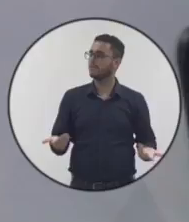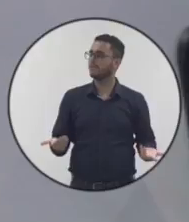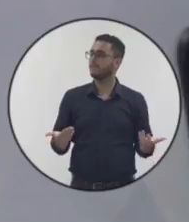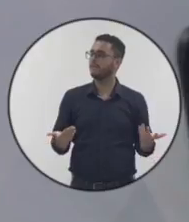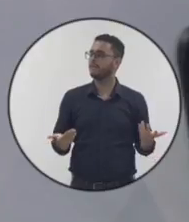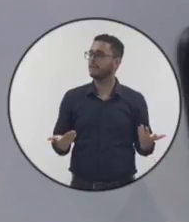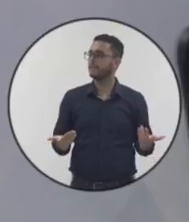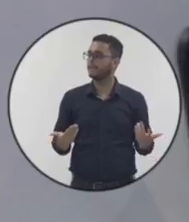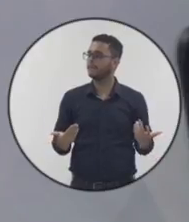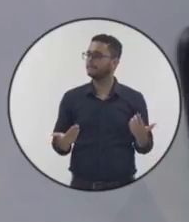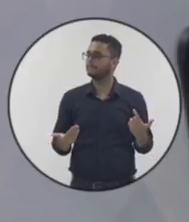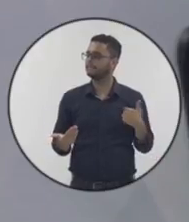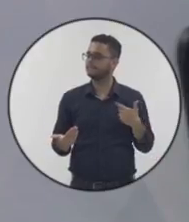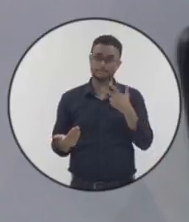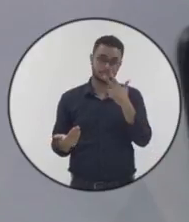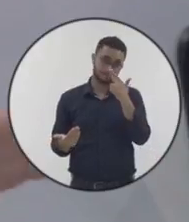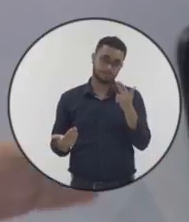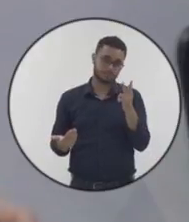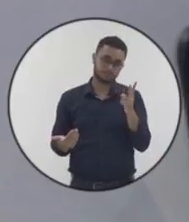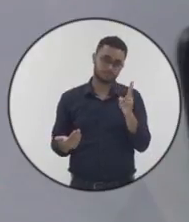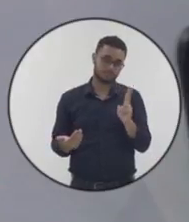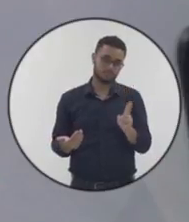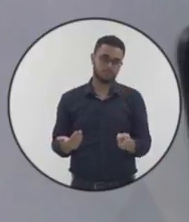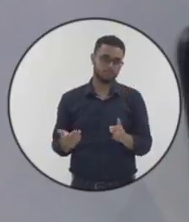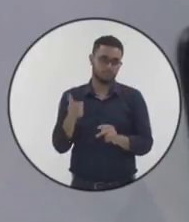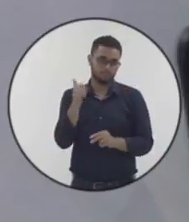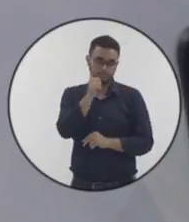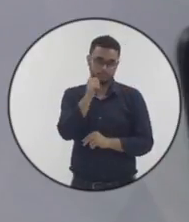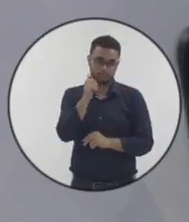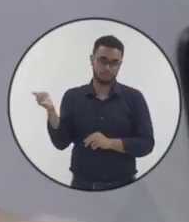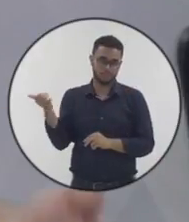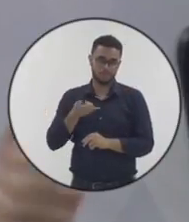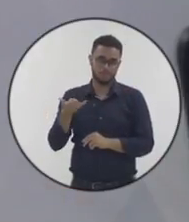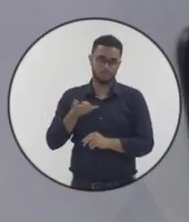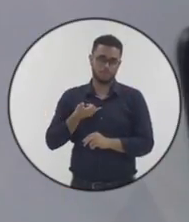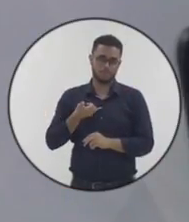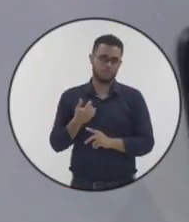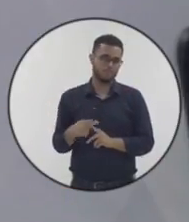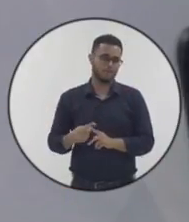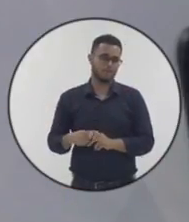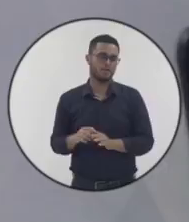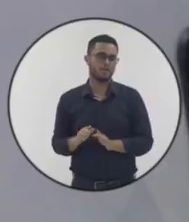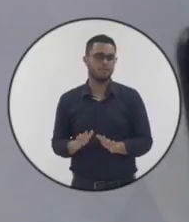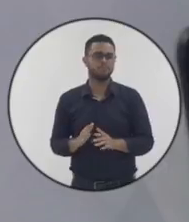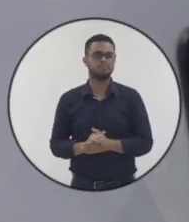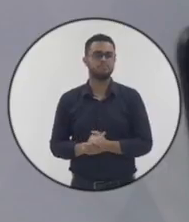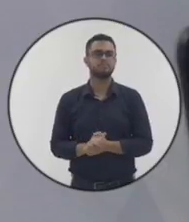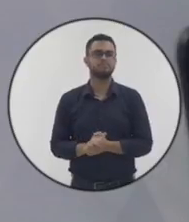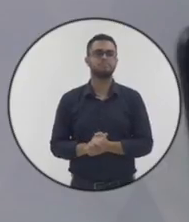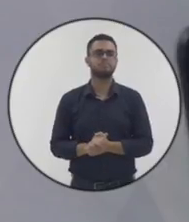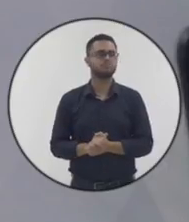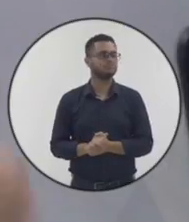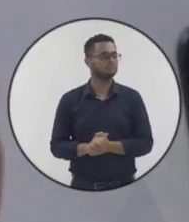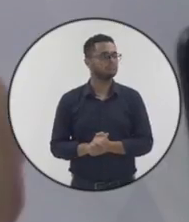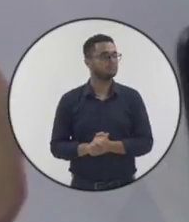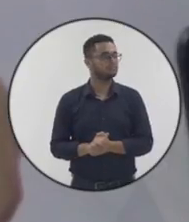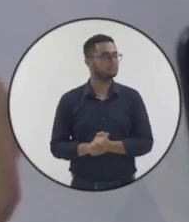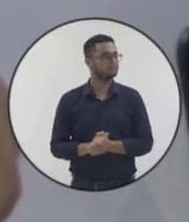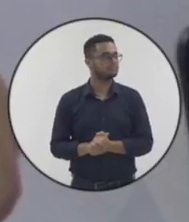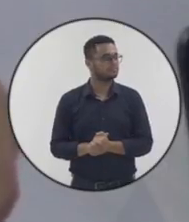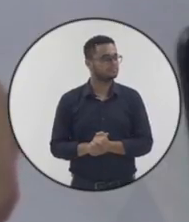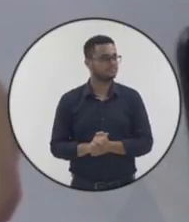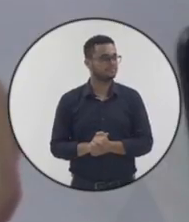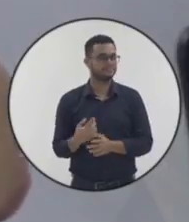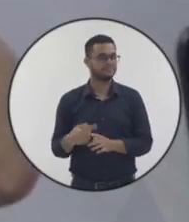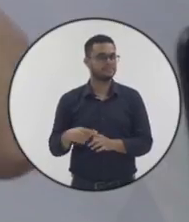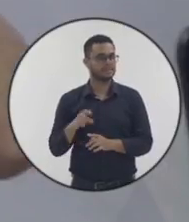que, como uma das meninas aqui nos colocou, se, por um lado, essa